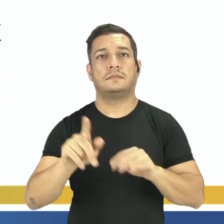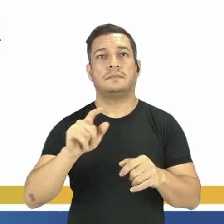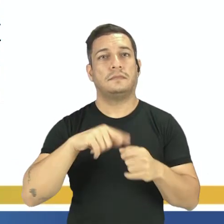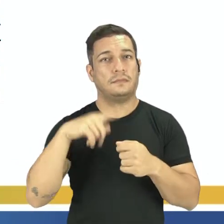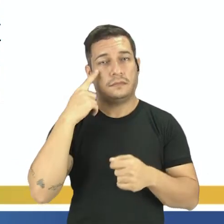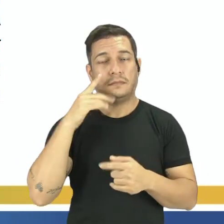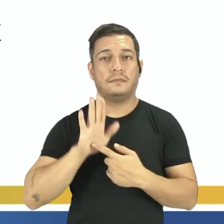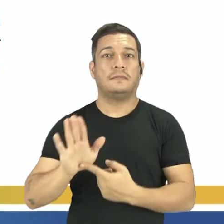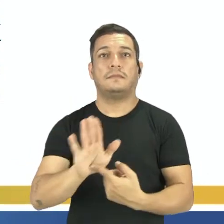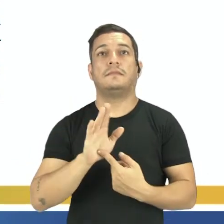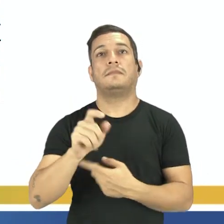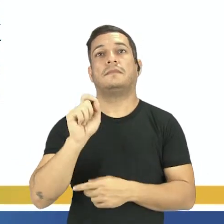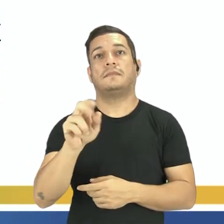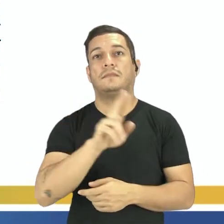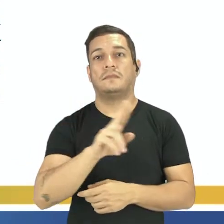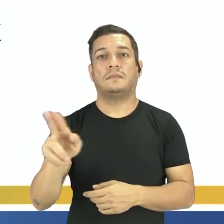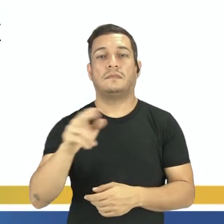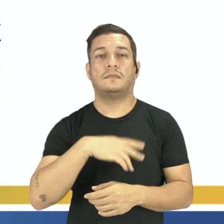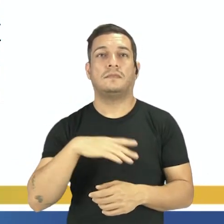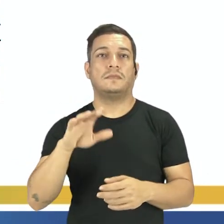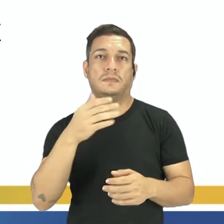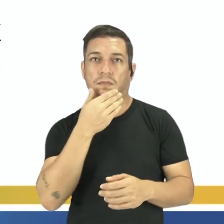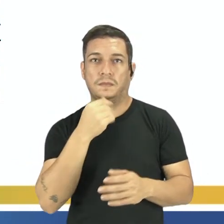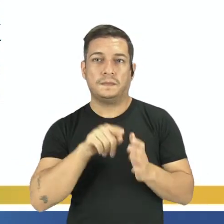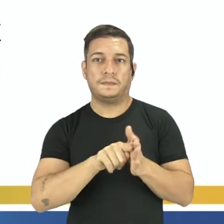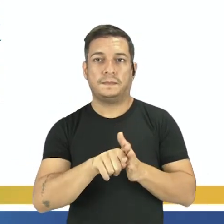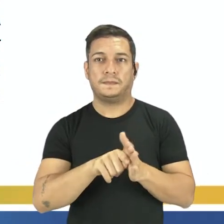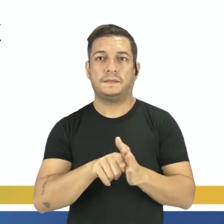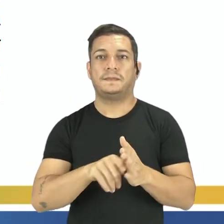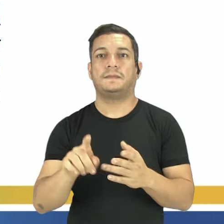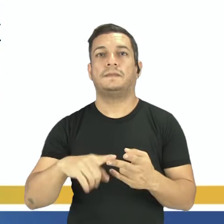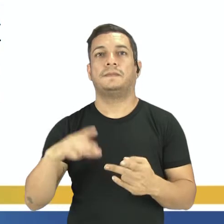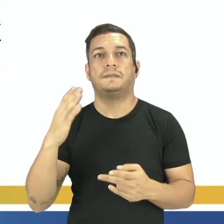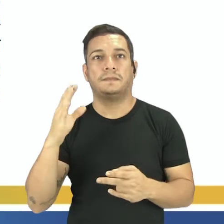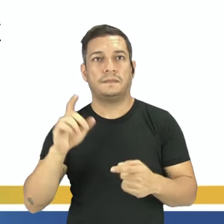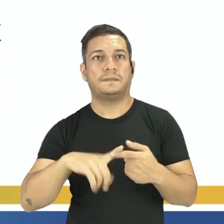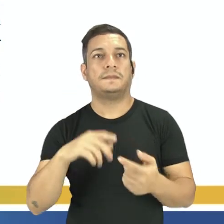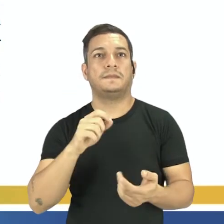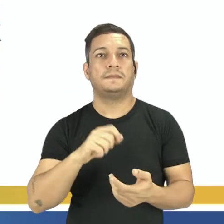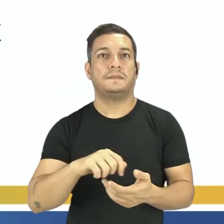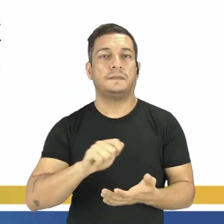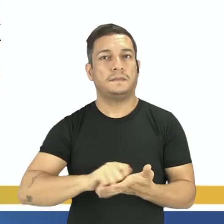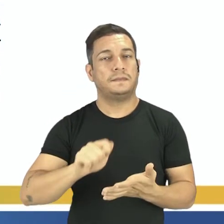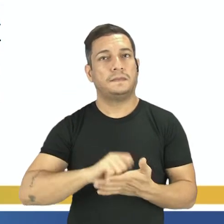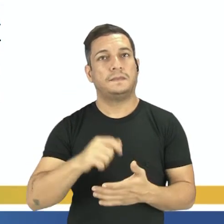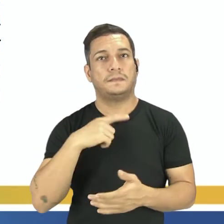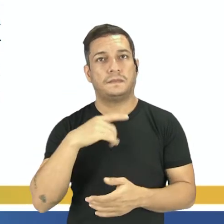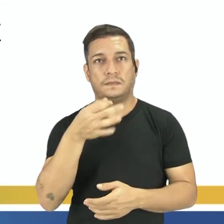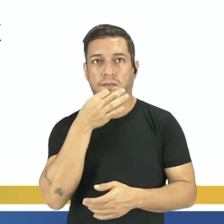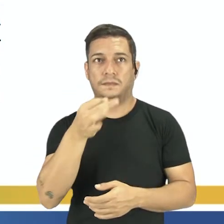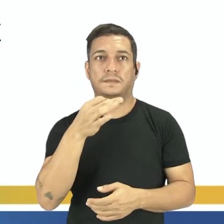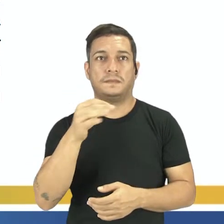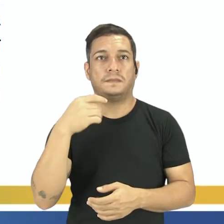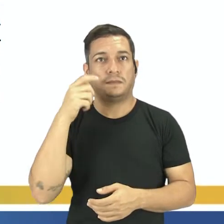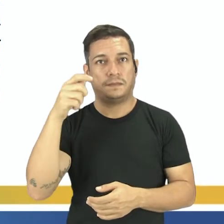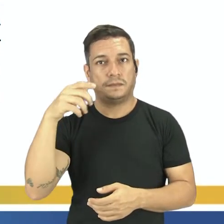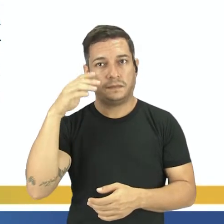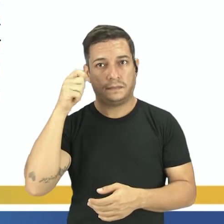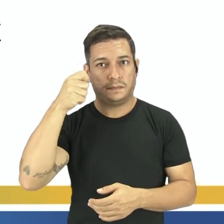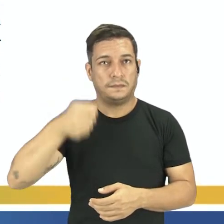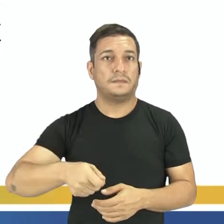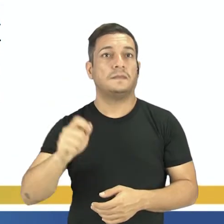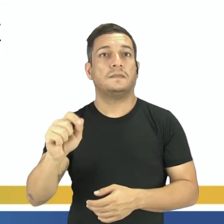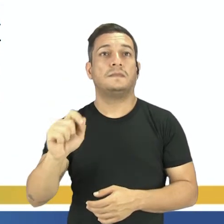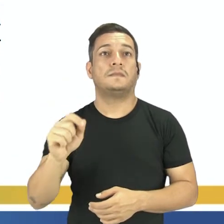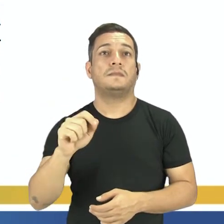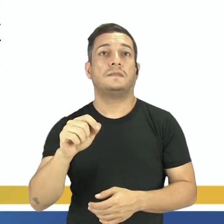ali nome de cientistas, né? De escritores, tá? Então sempre tem ali um argumento de autoridade. Então se dá pela